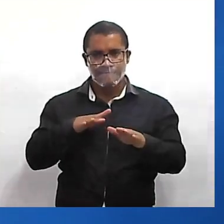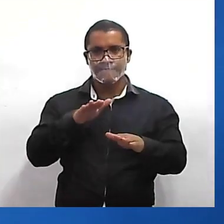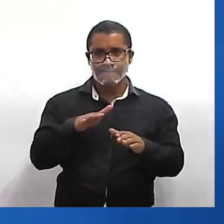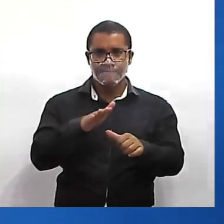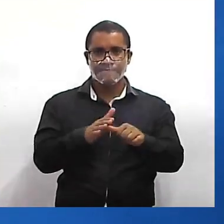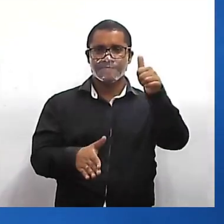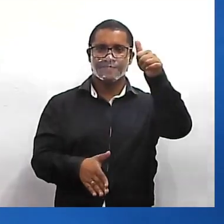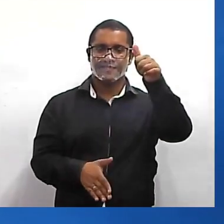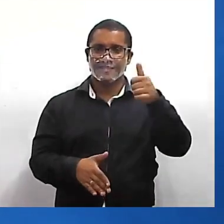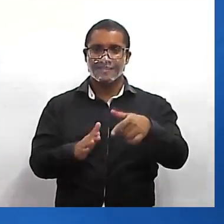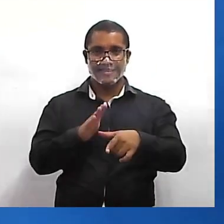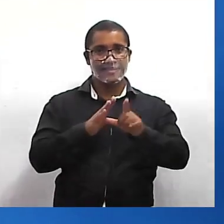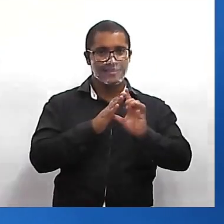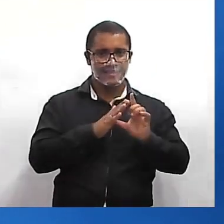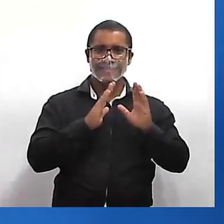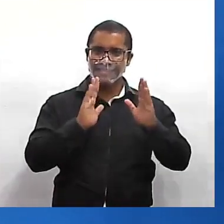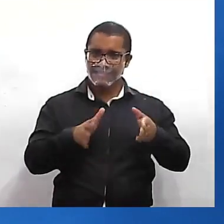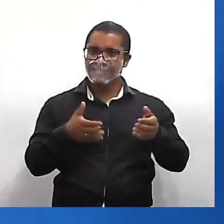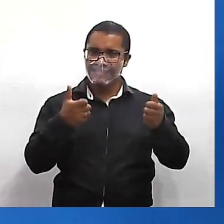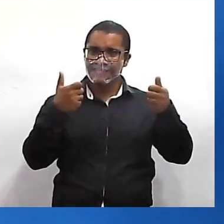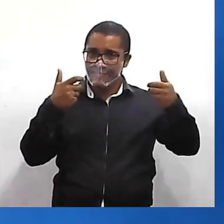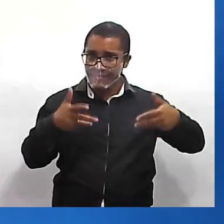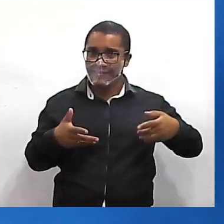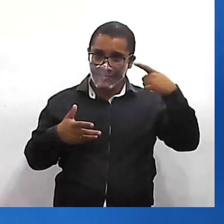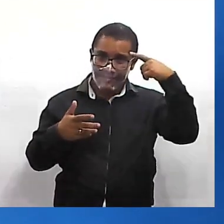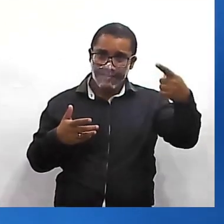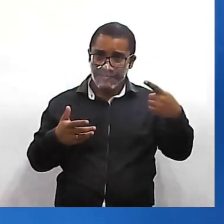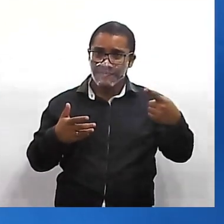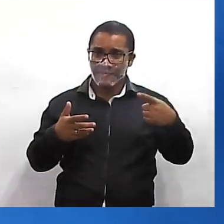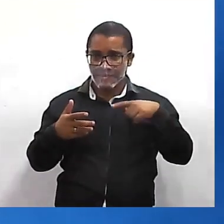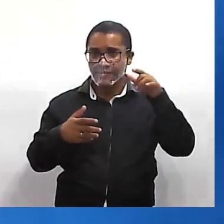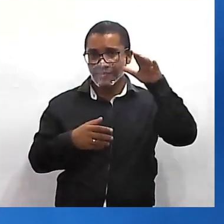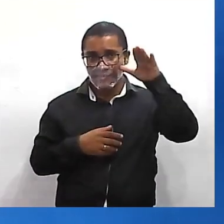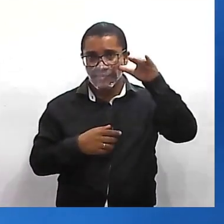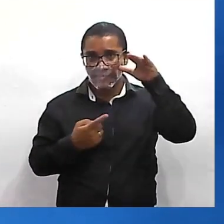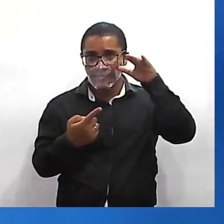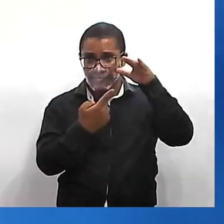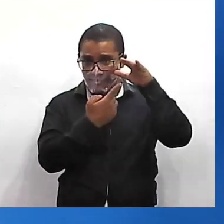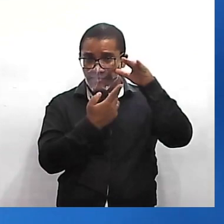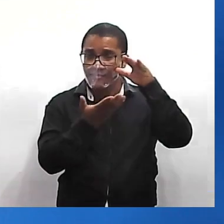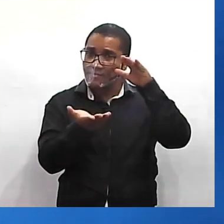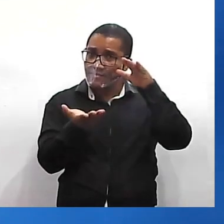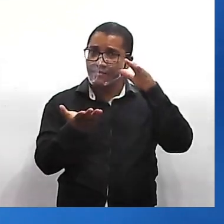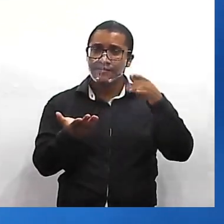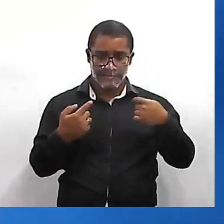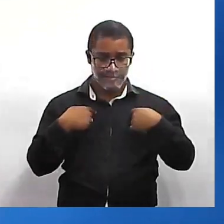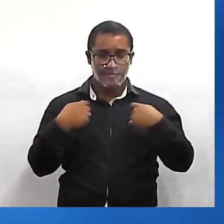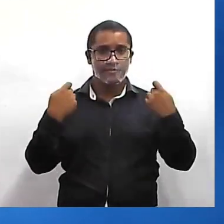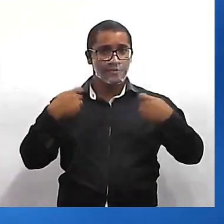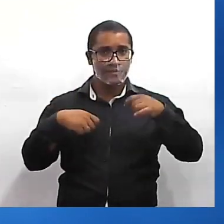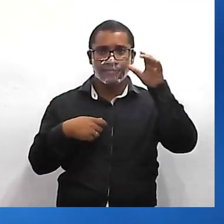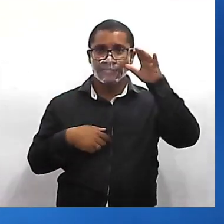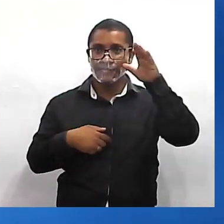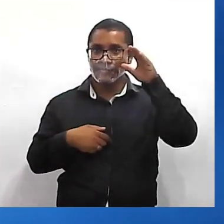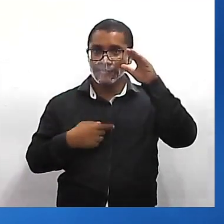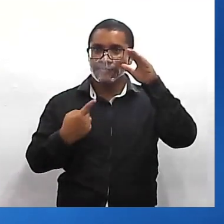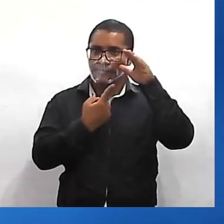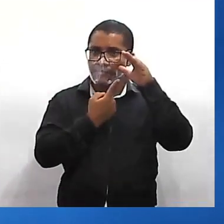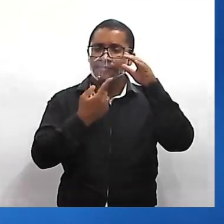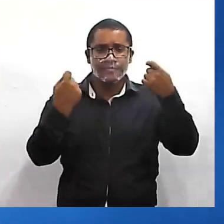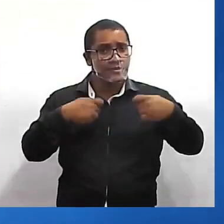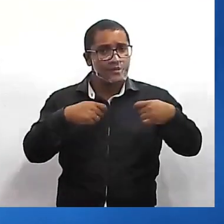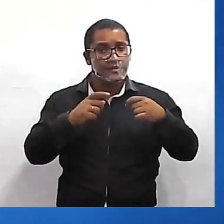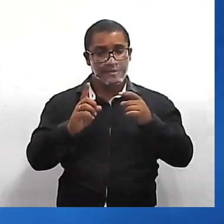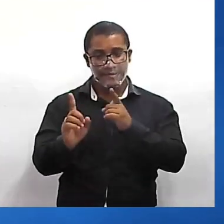gente tinha falado há pouco agora, sobre a curiosidade, né? Então, eu preciso ser curioso para que eu